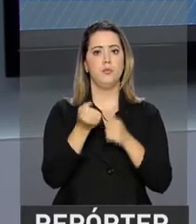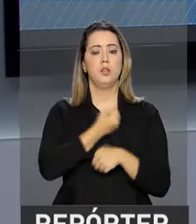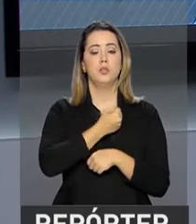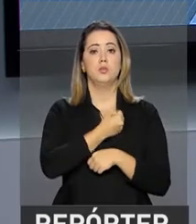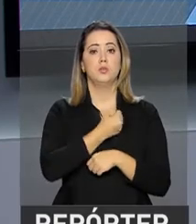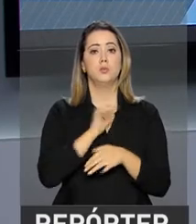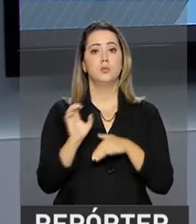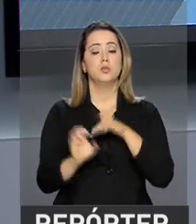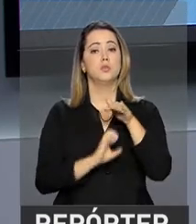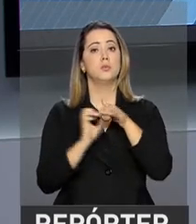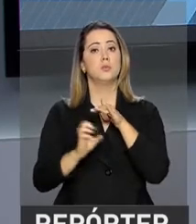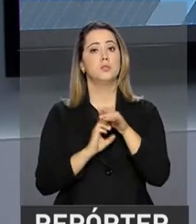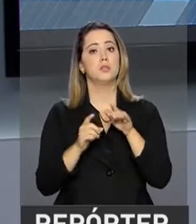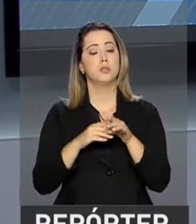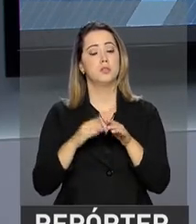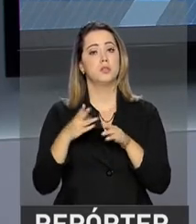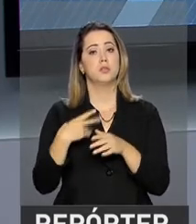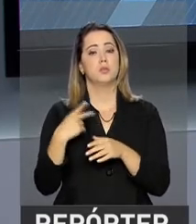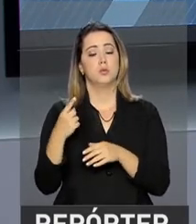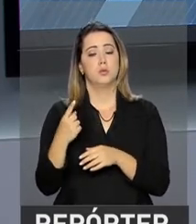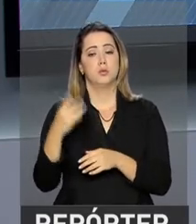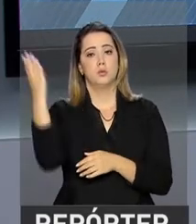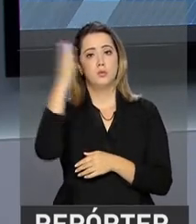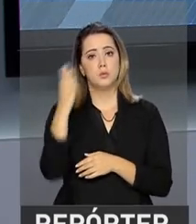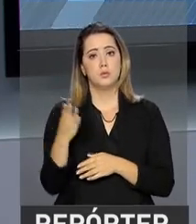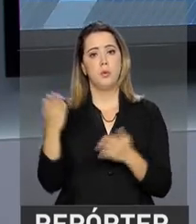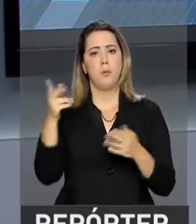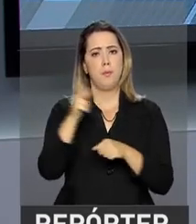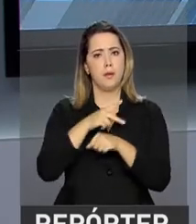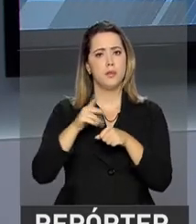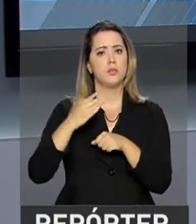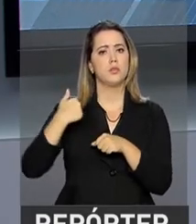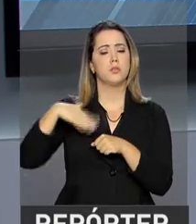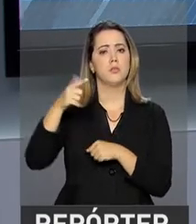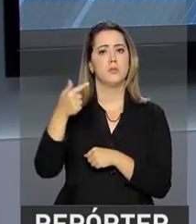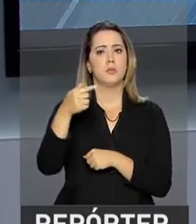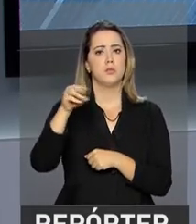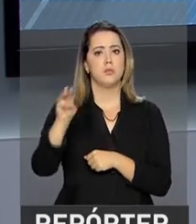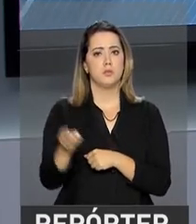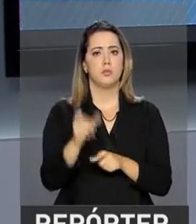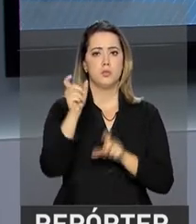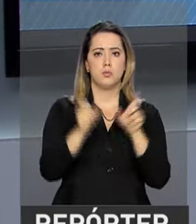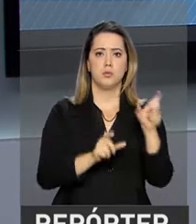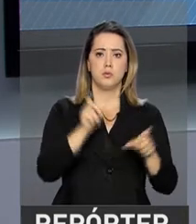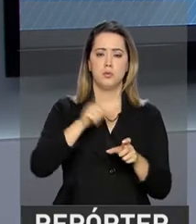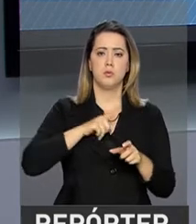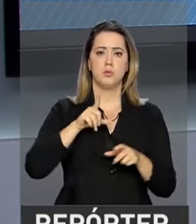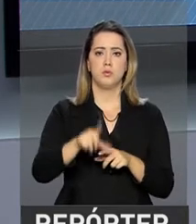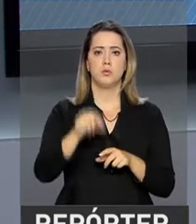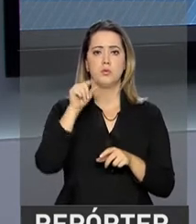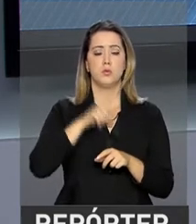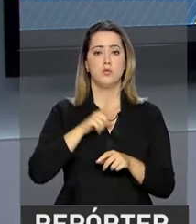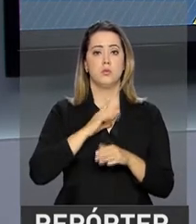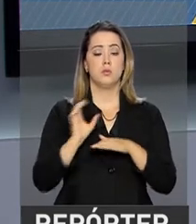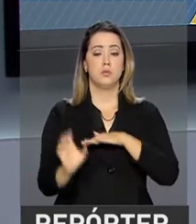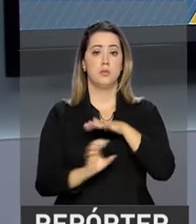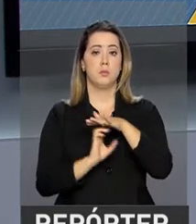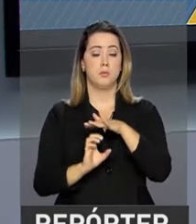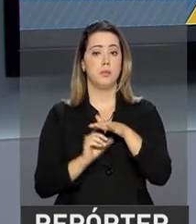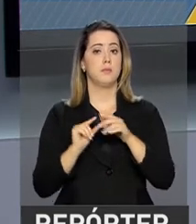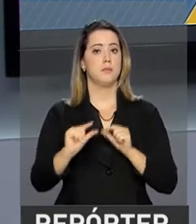microempreendedores individuais no brasil o país já conta com mais de 7 milhões de pessoas que decidiram ter uma pequena